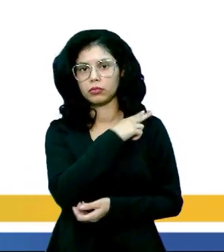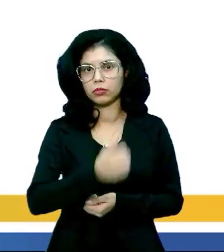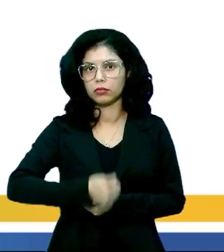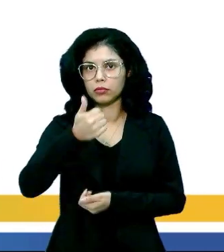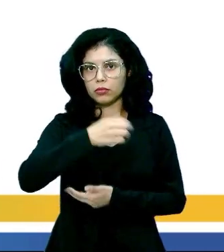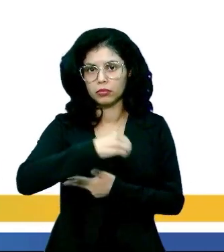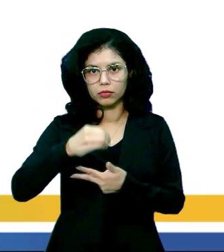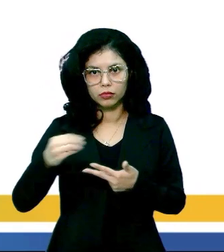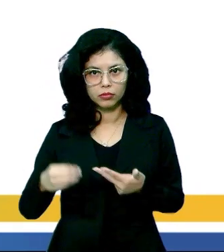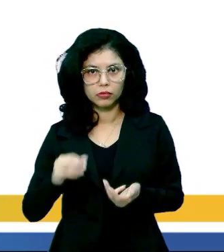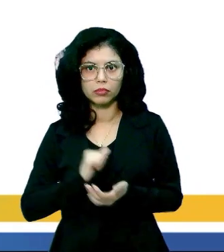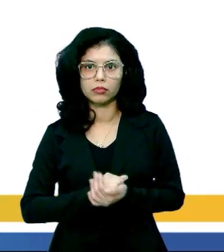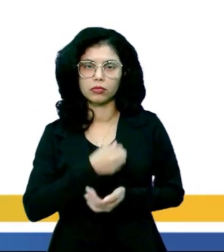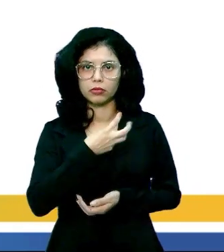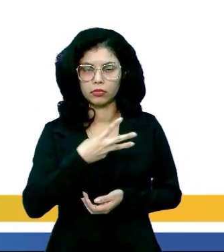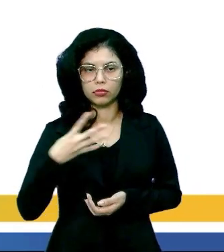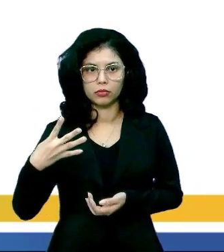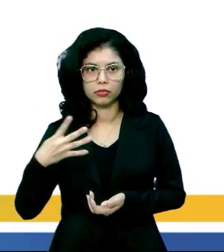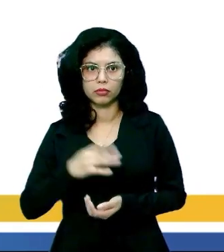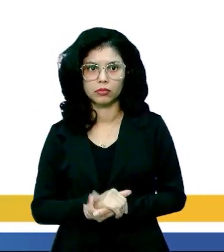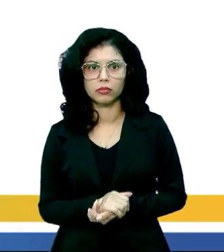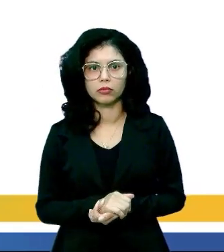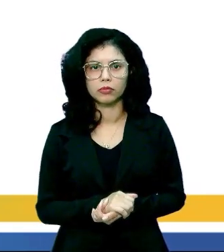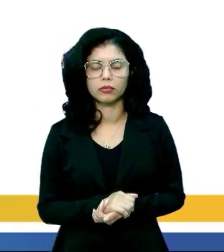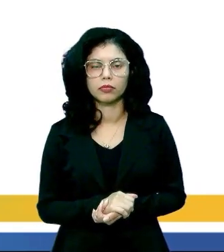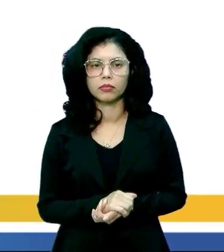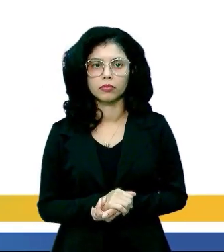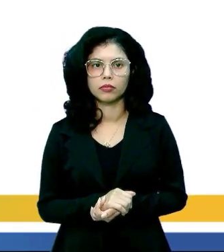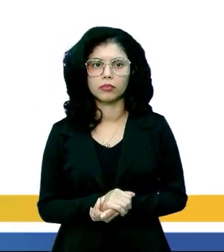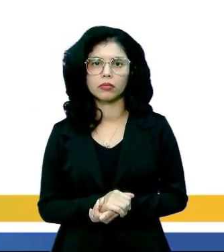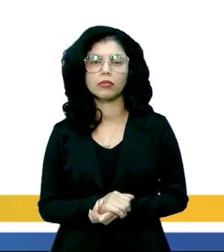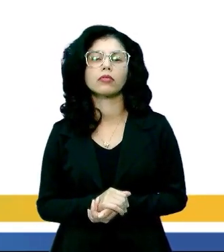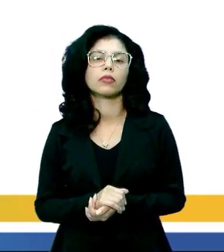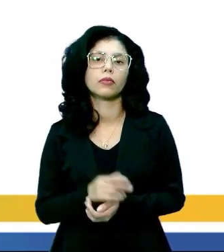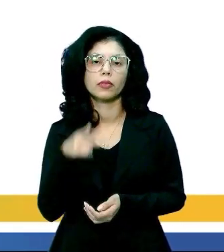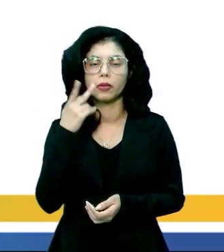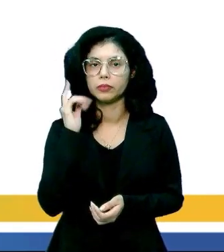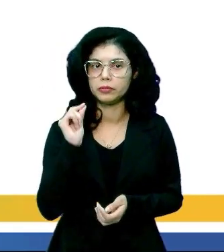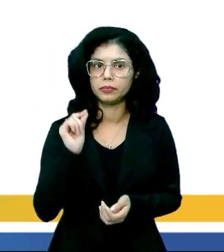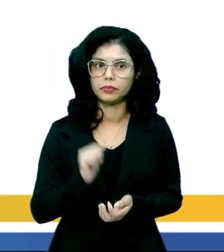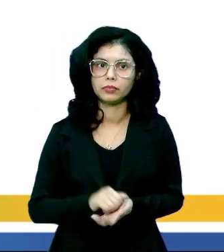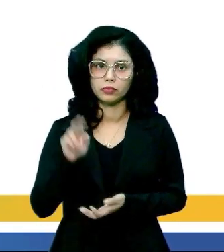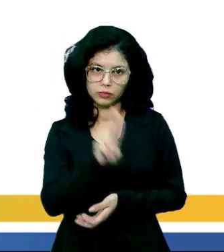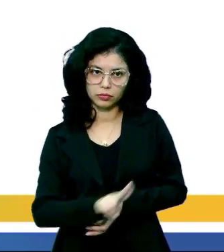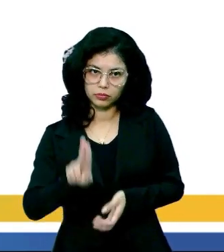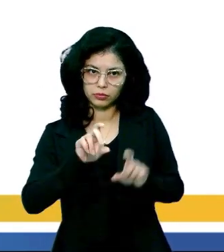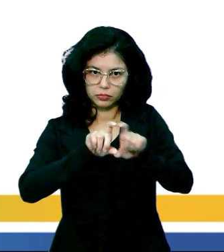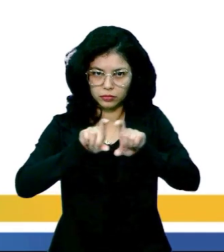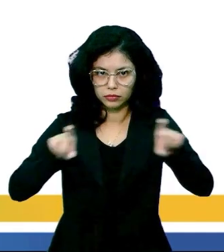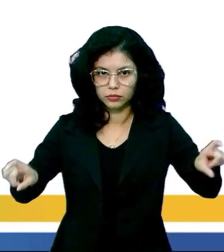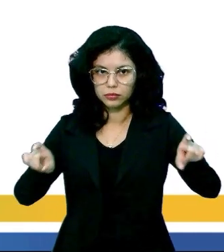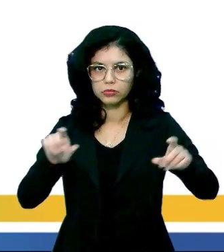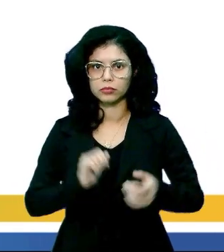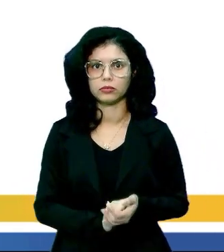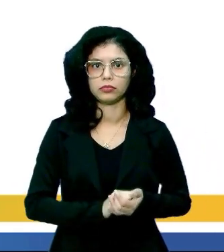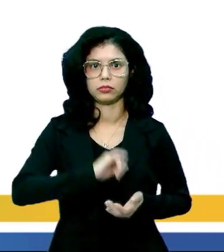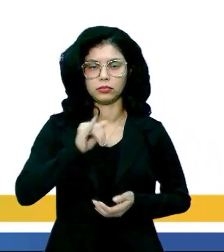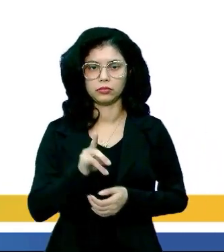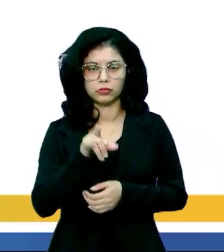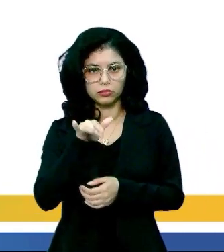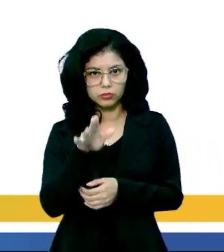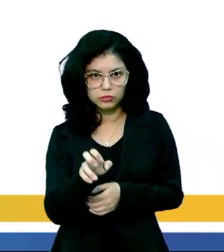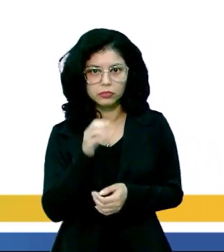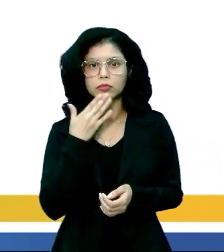prova Enem, na página 34. A questão diz o seguinte: utilizando uma